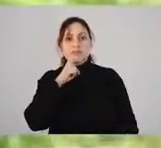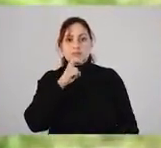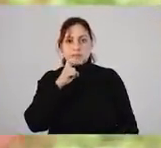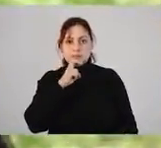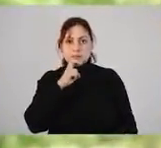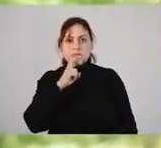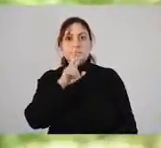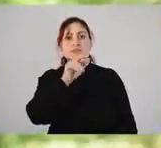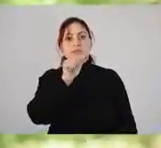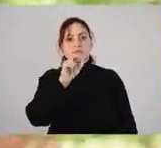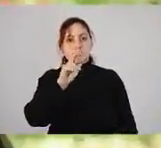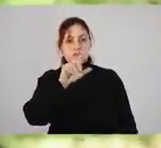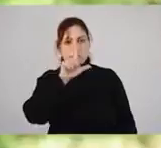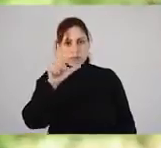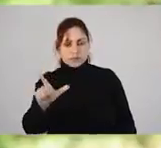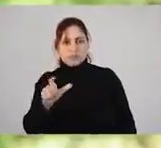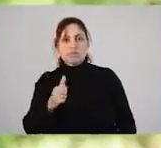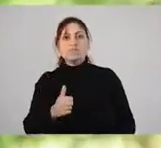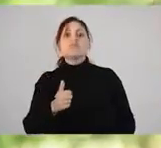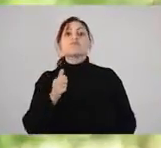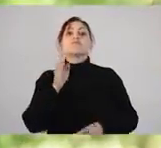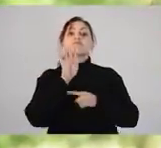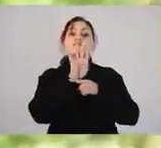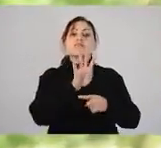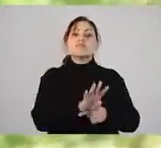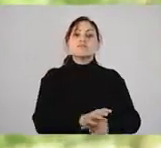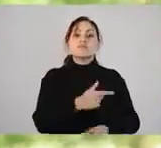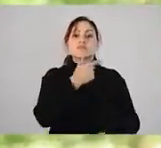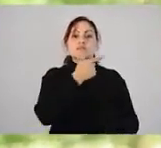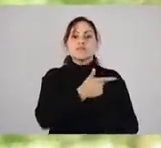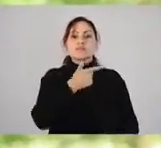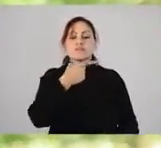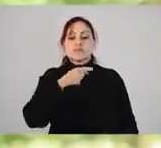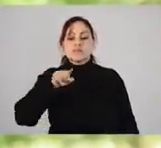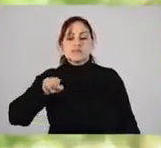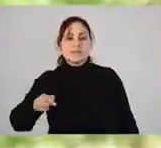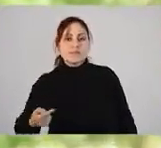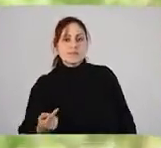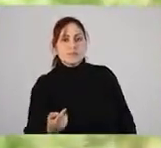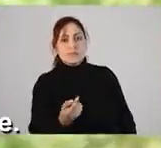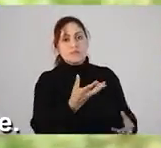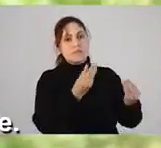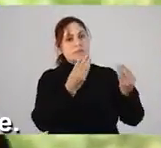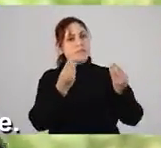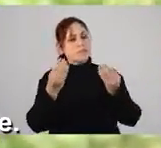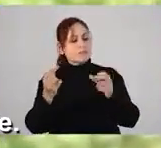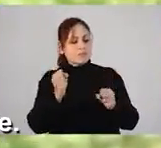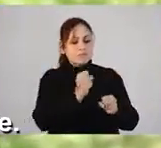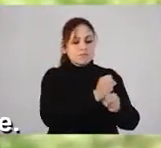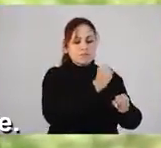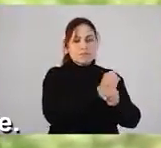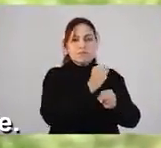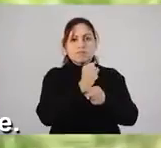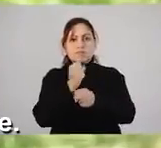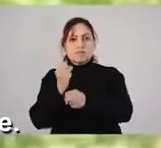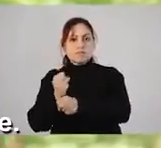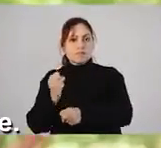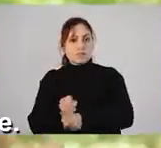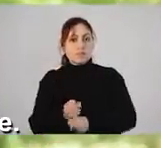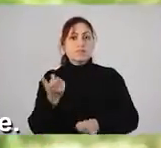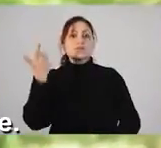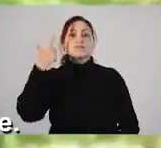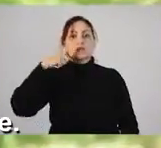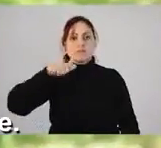de deputados. Desse valor, Raul Marcelo é responsável por 2,2 milhões. São muitas obras,